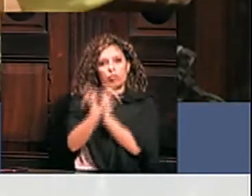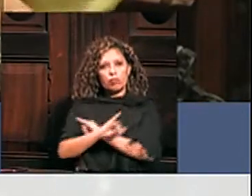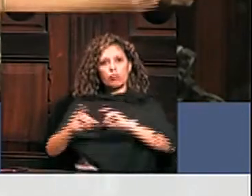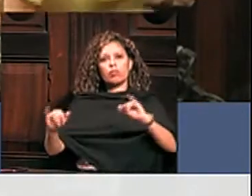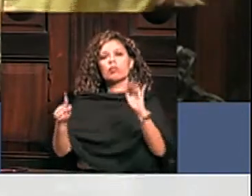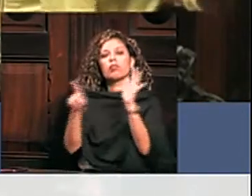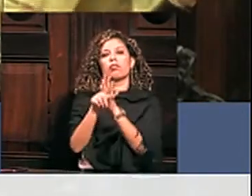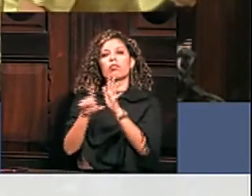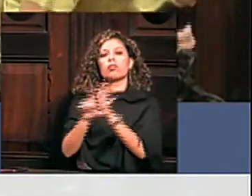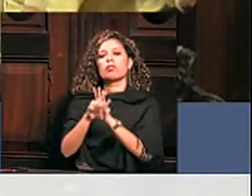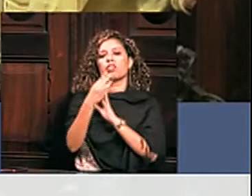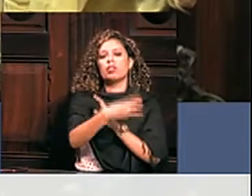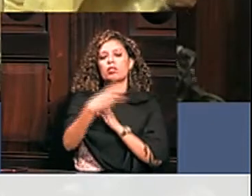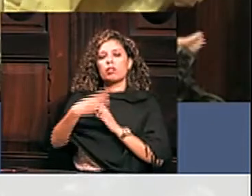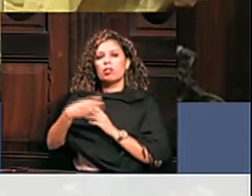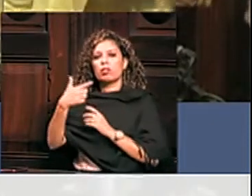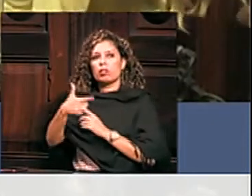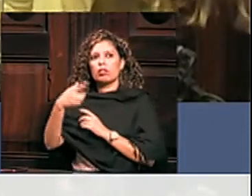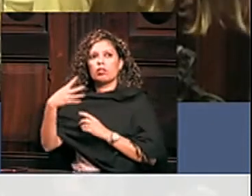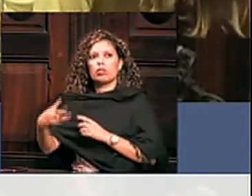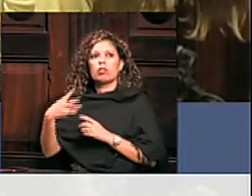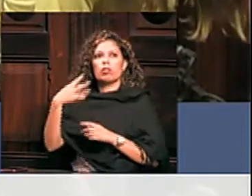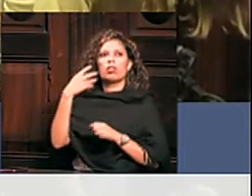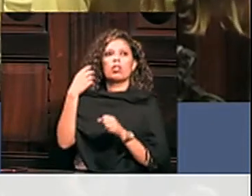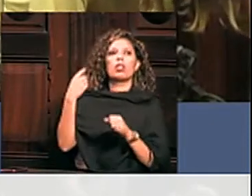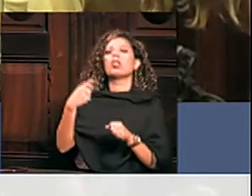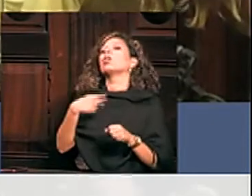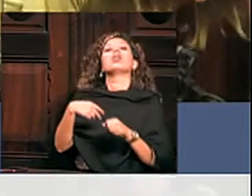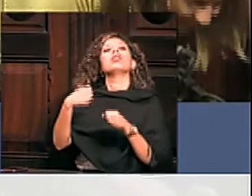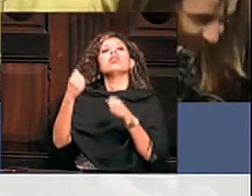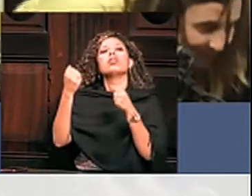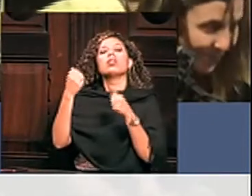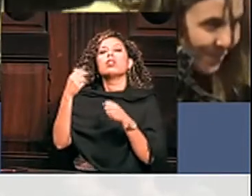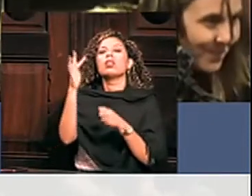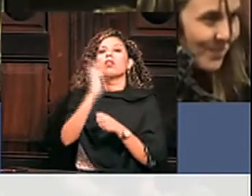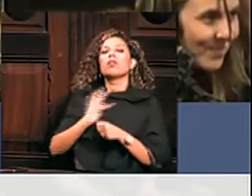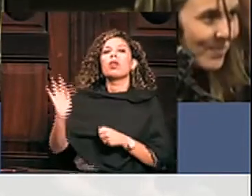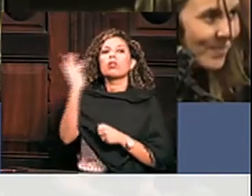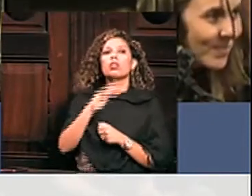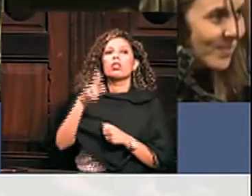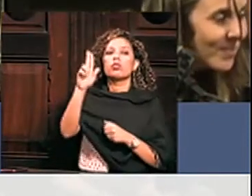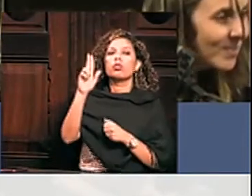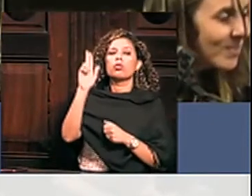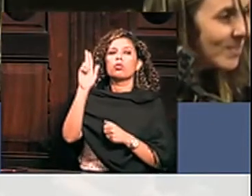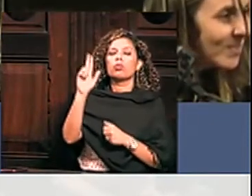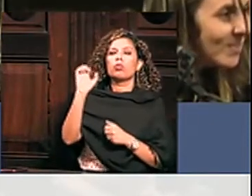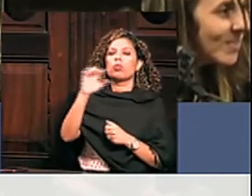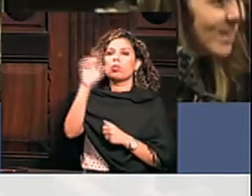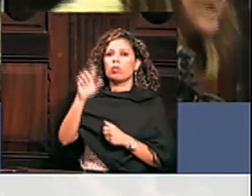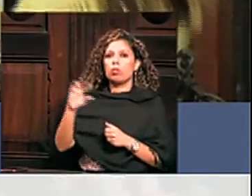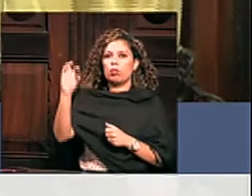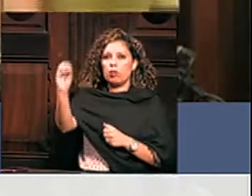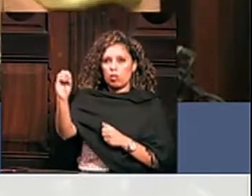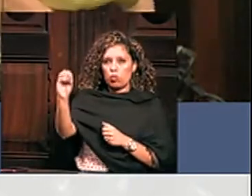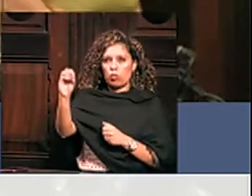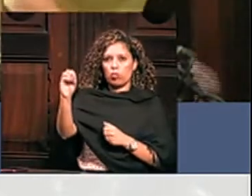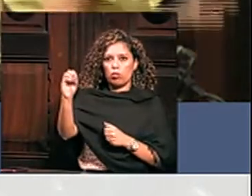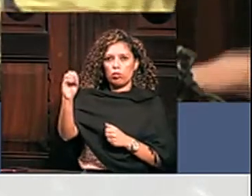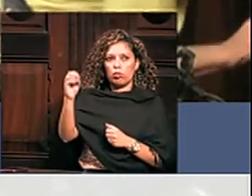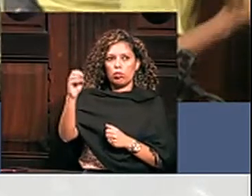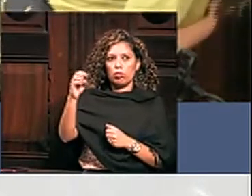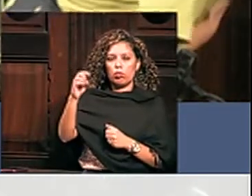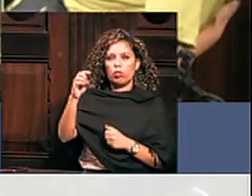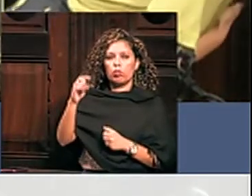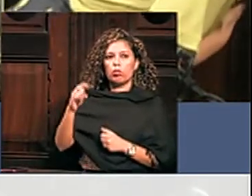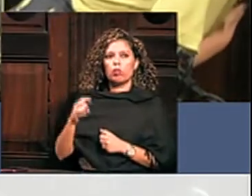Anuncio o projeto de lei 3384-2017, de autoria do deputado Edson Albertaz, que altera a lei 5.380, de 19 de